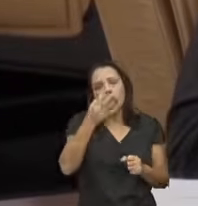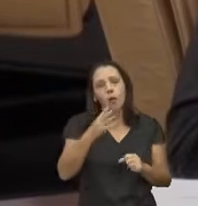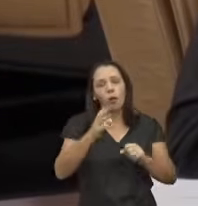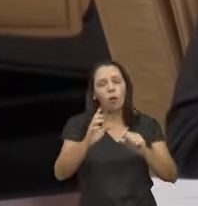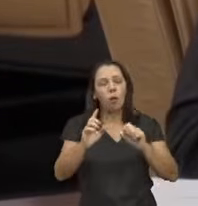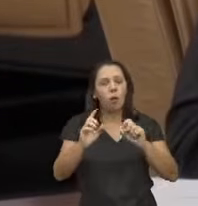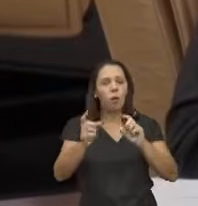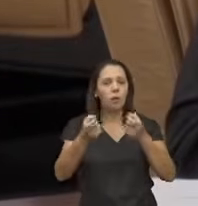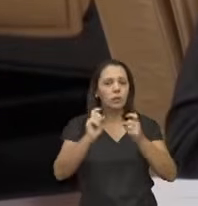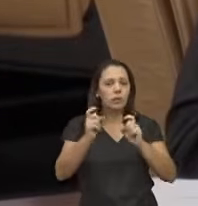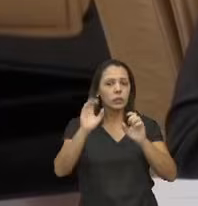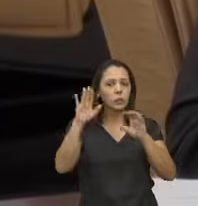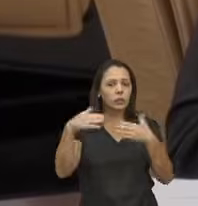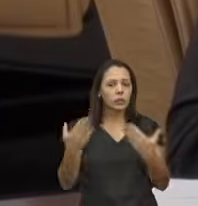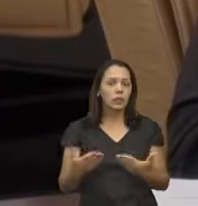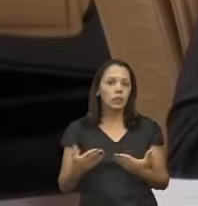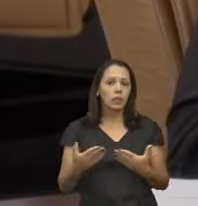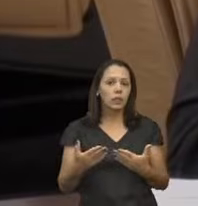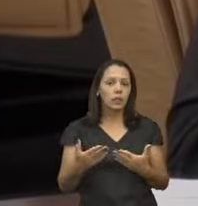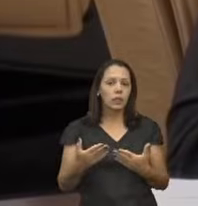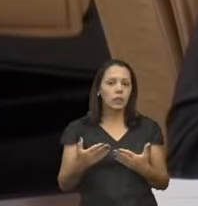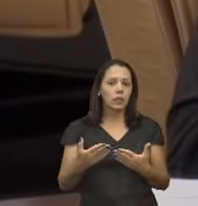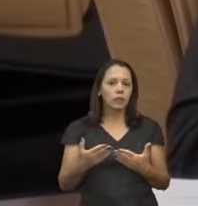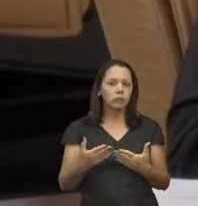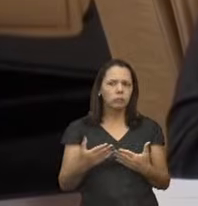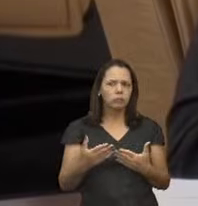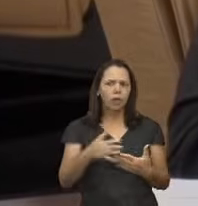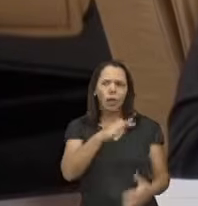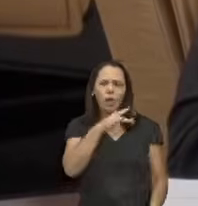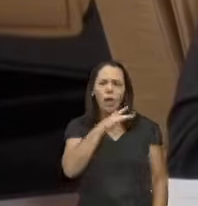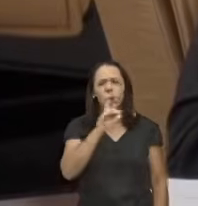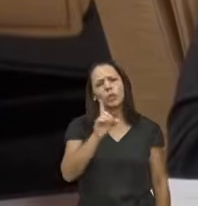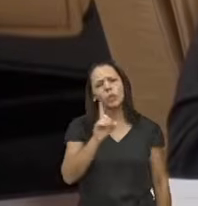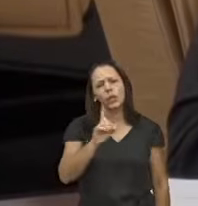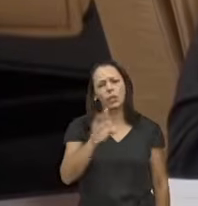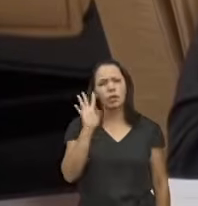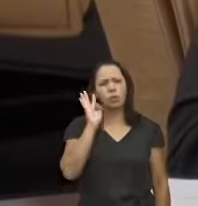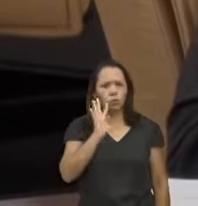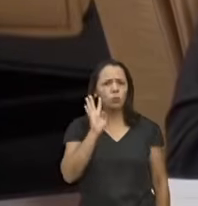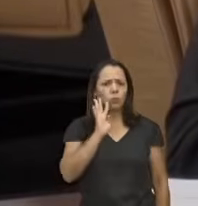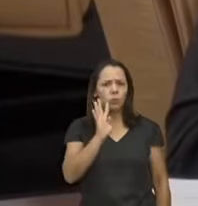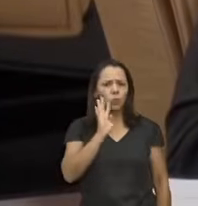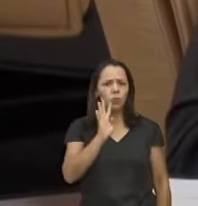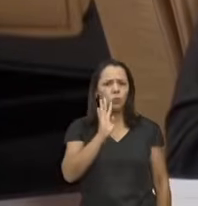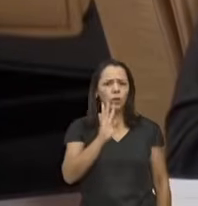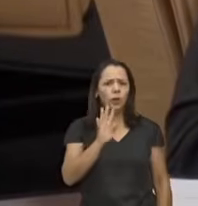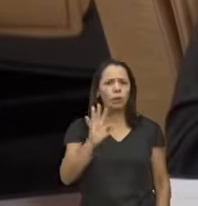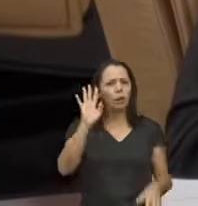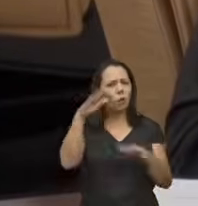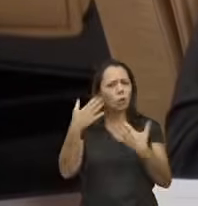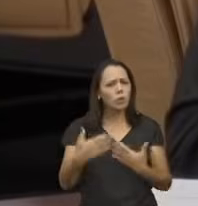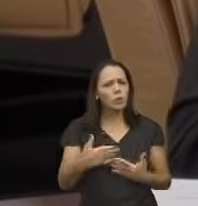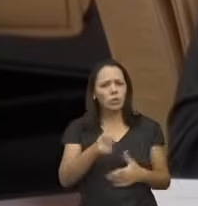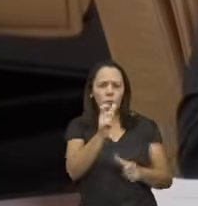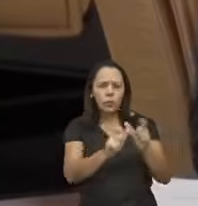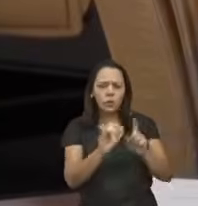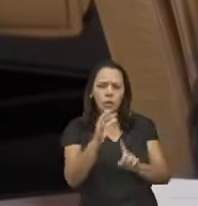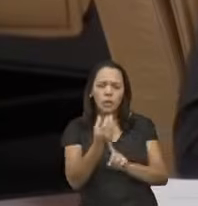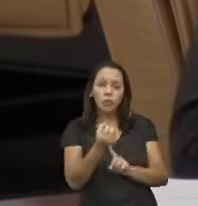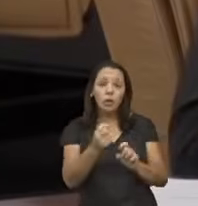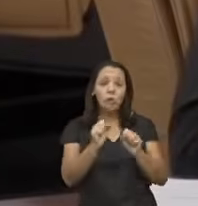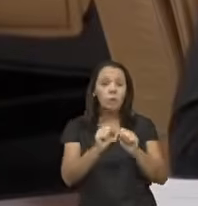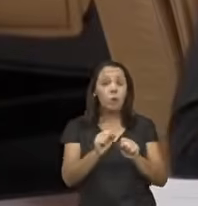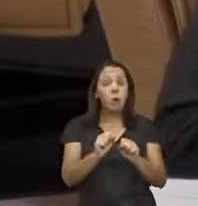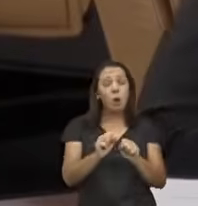o salário que é pago a ele. E eu não estou dizendo que é ruim, foi muito legal a cerimônia aqui, foi muito legal a gente homenagear os artistas, mas isso pode ser feito